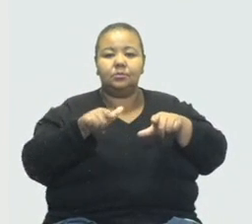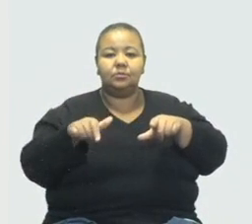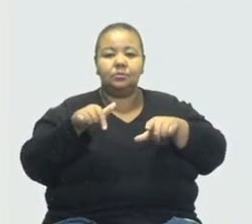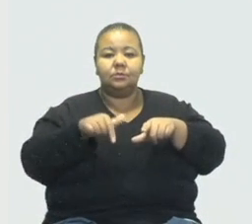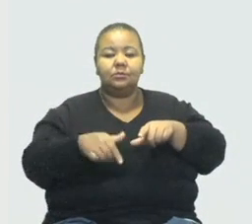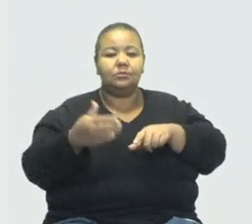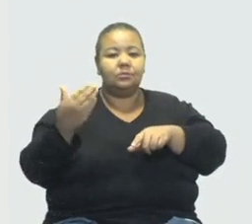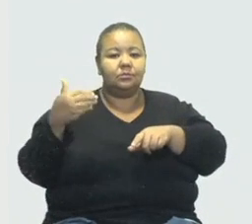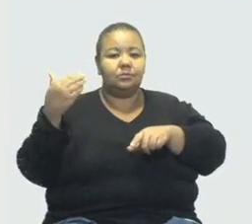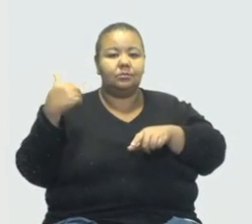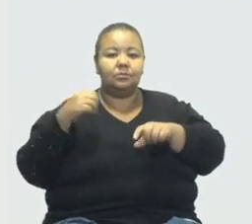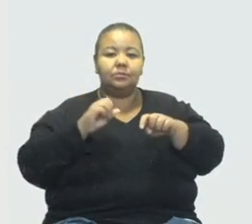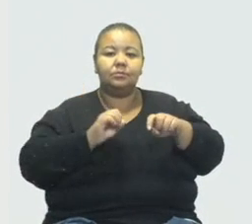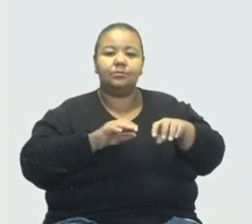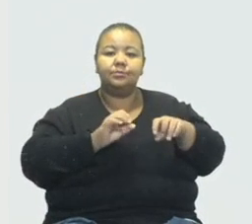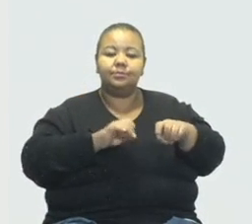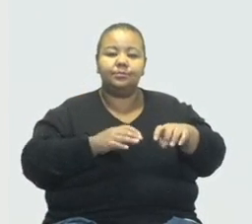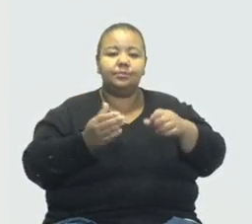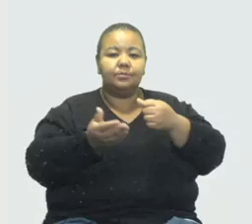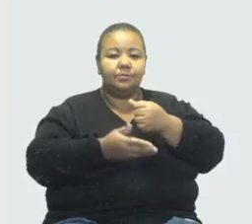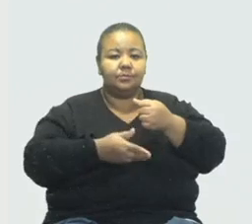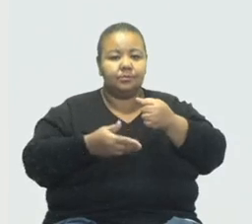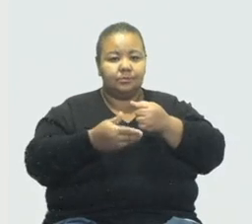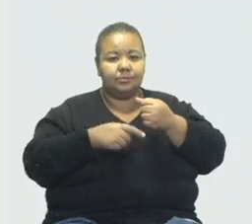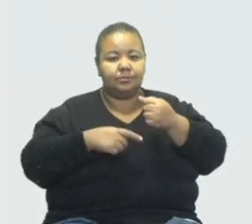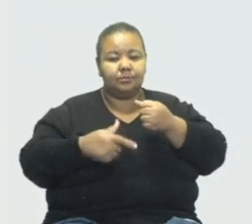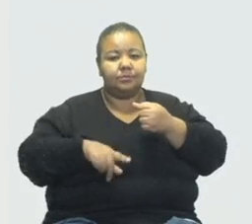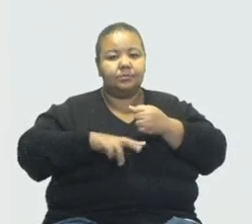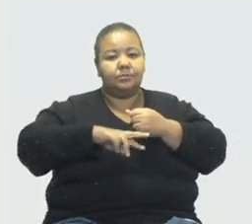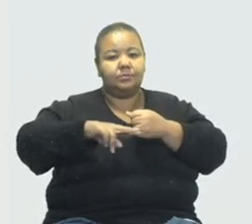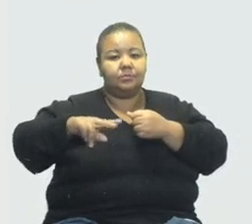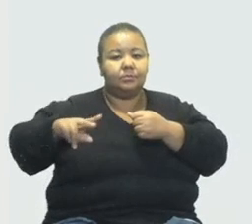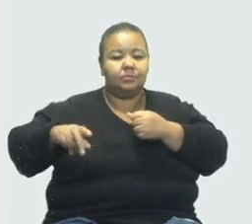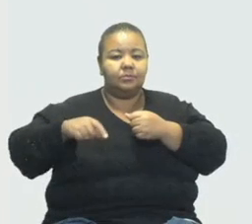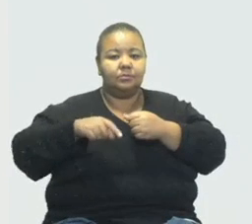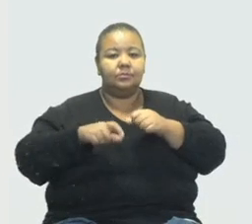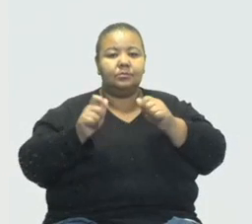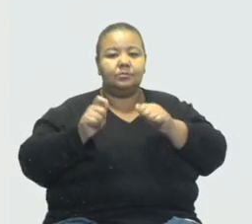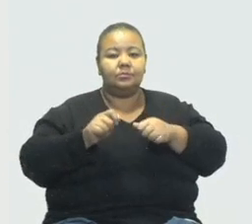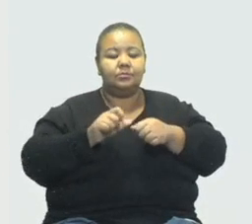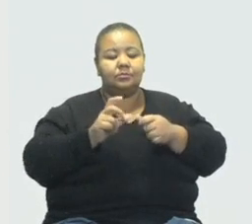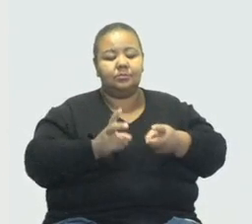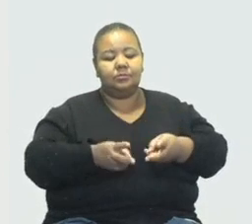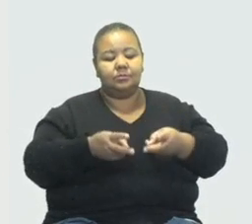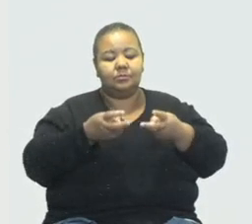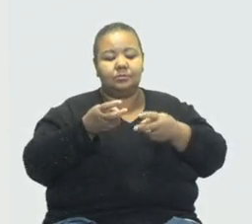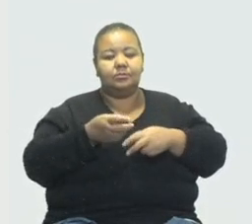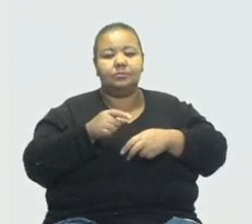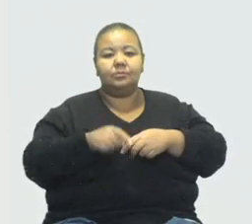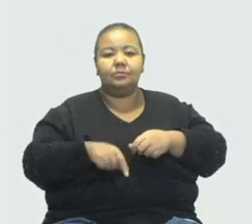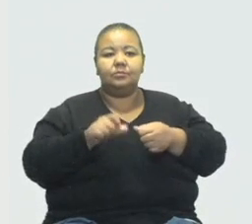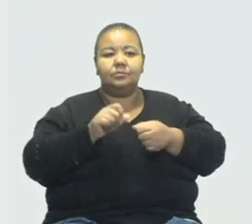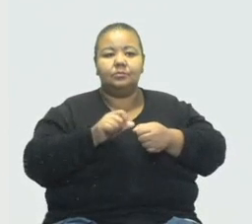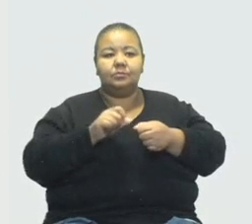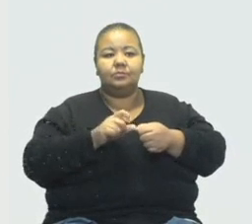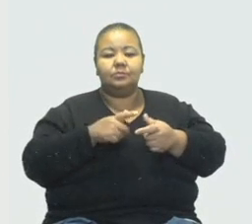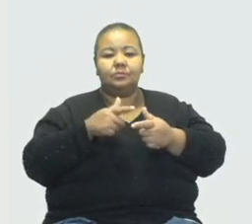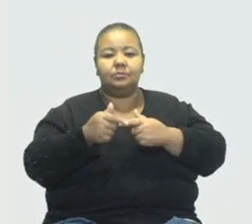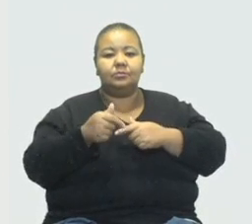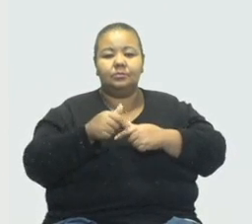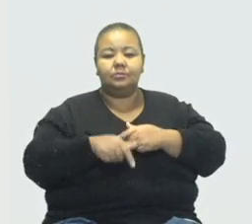educação básica. Ele possui diversas aplicações, como nós podemos perceber na resolução